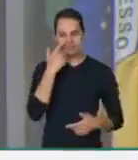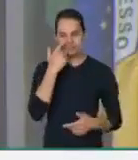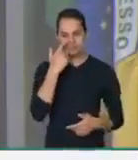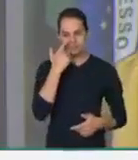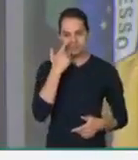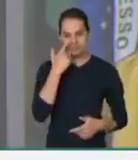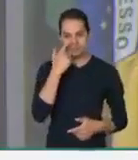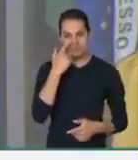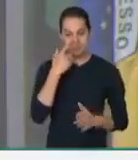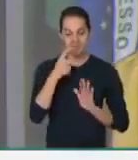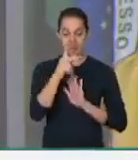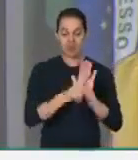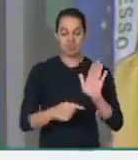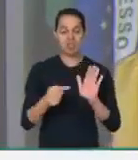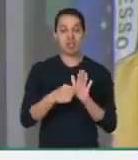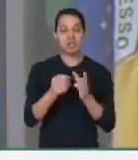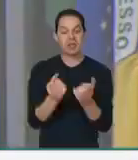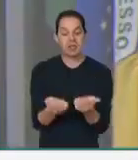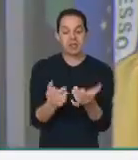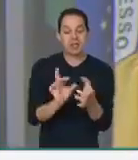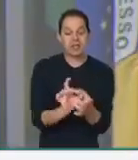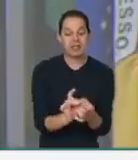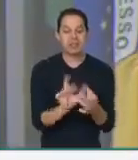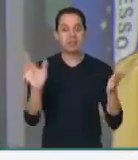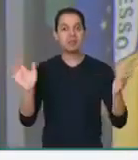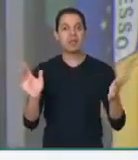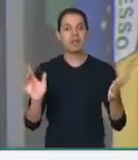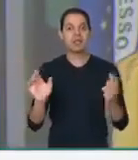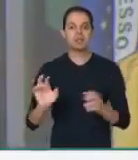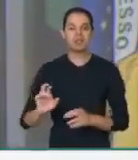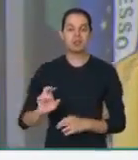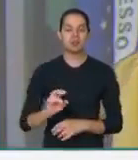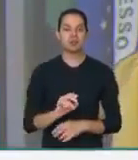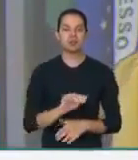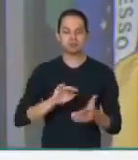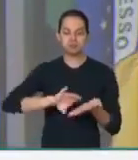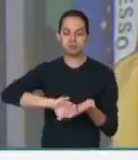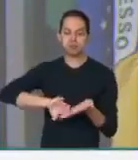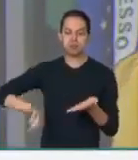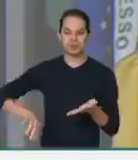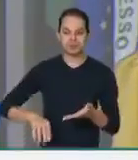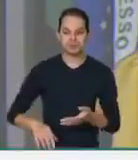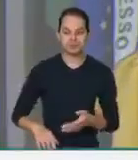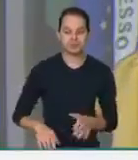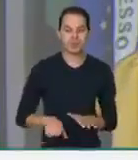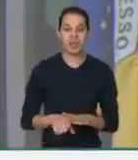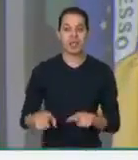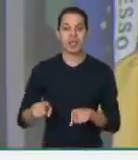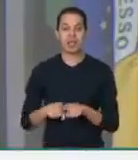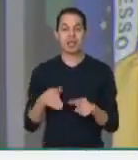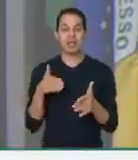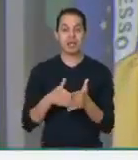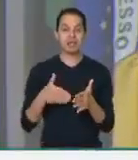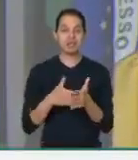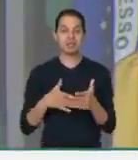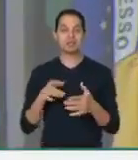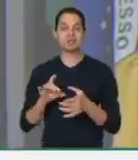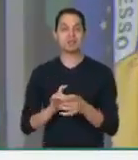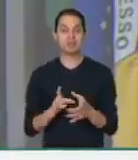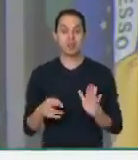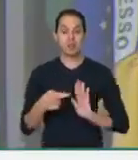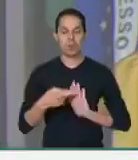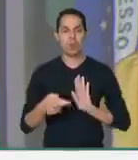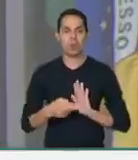projeto torna a liberdade uma exceção e a restrição de liberdade uma